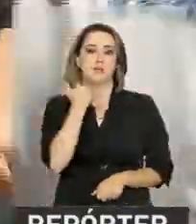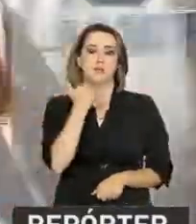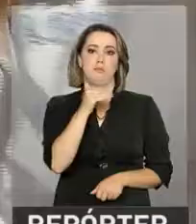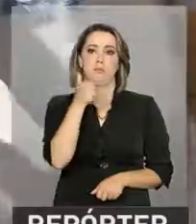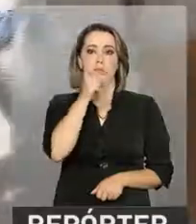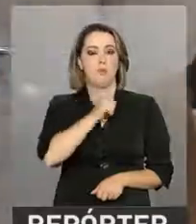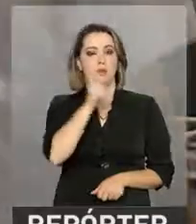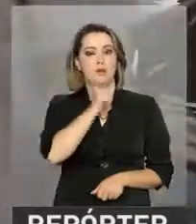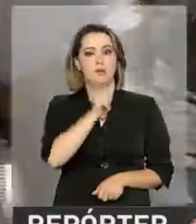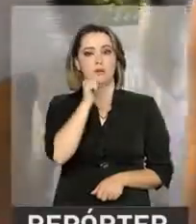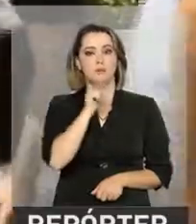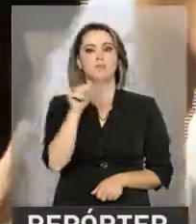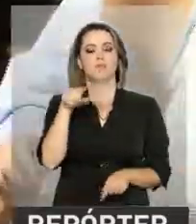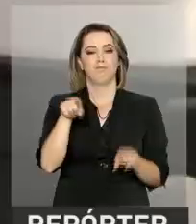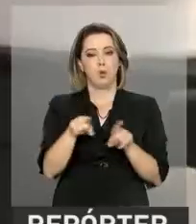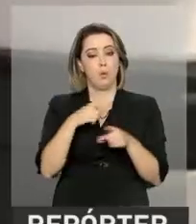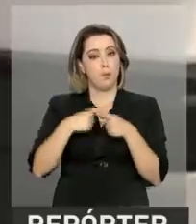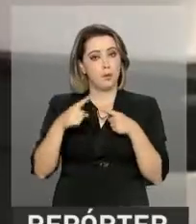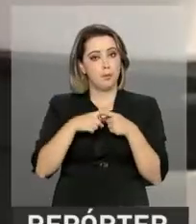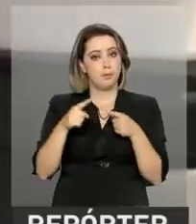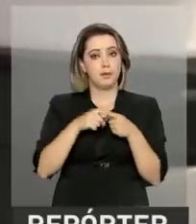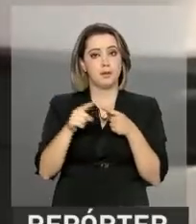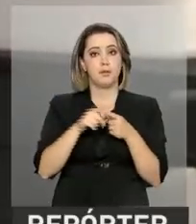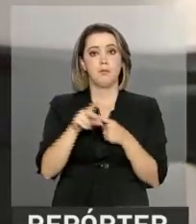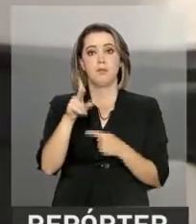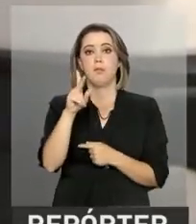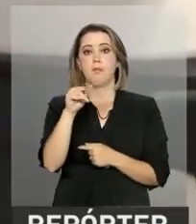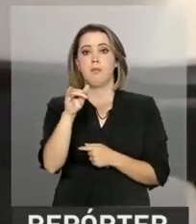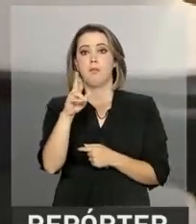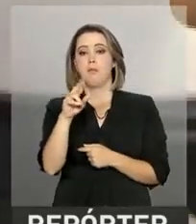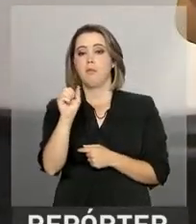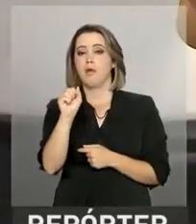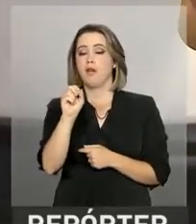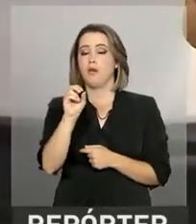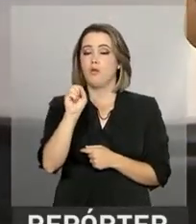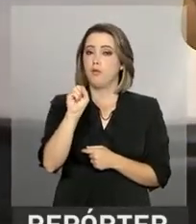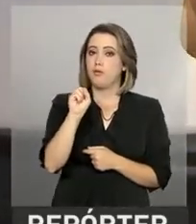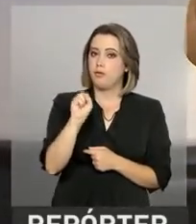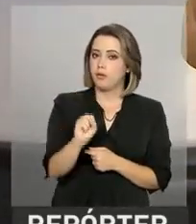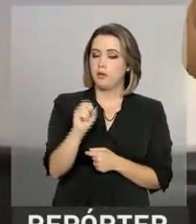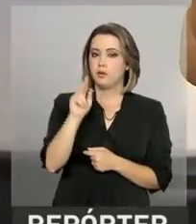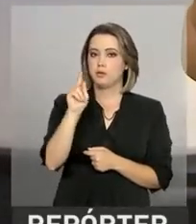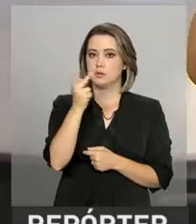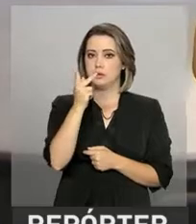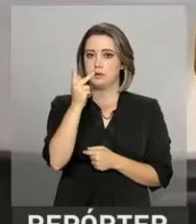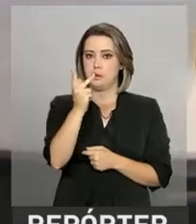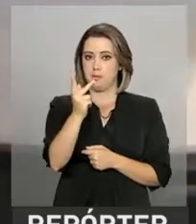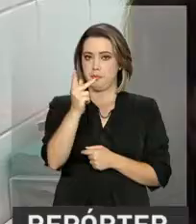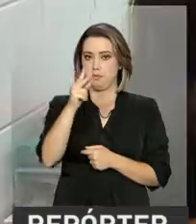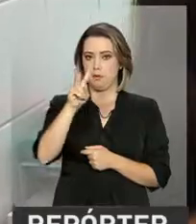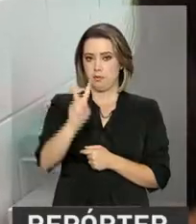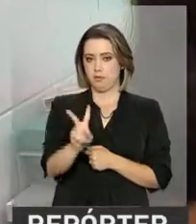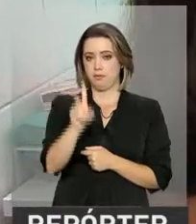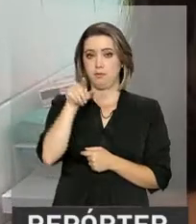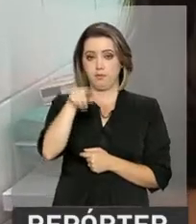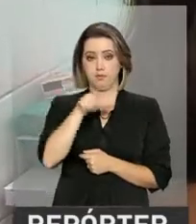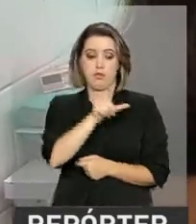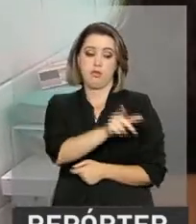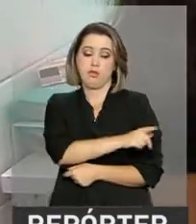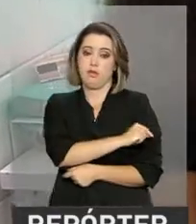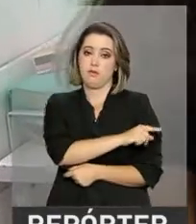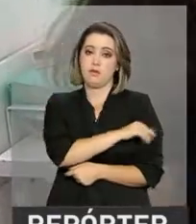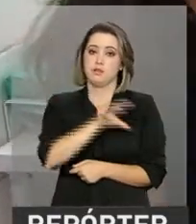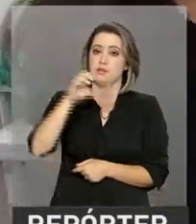de câncer é o vírus hpv a vacina contra o vírus está disponível no sistema único de saúde para meninas de